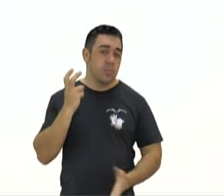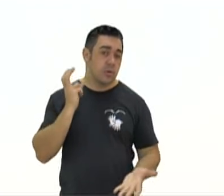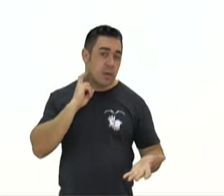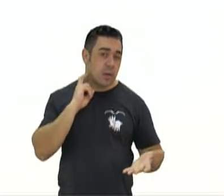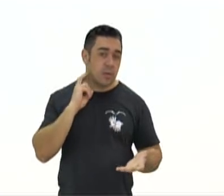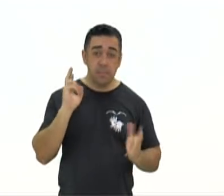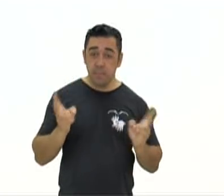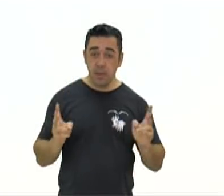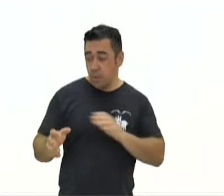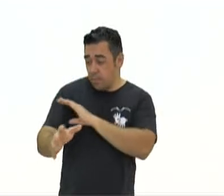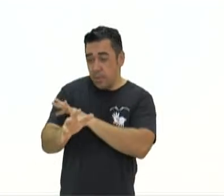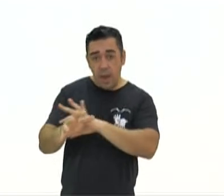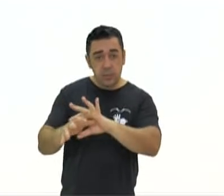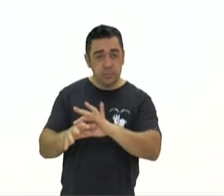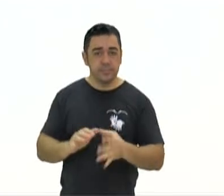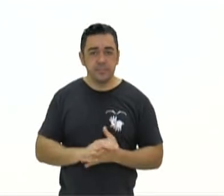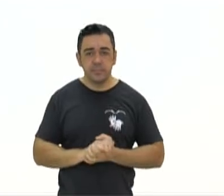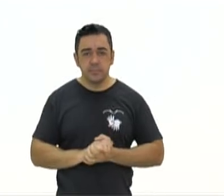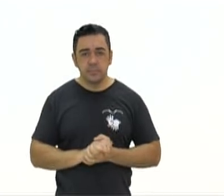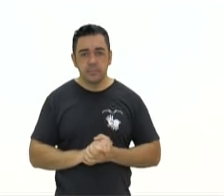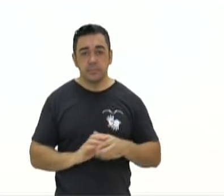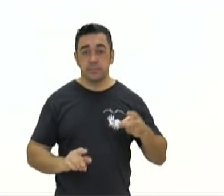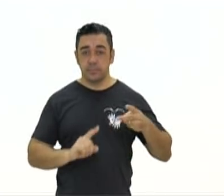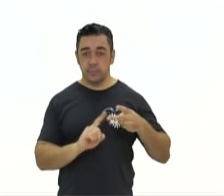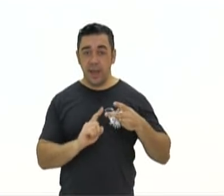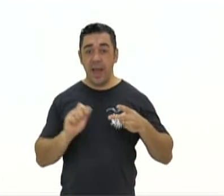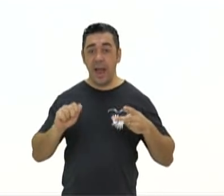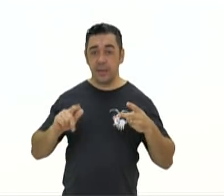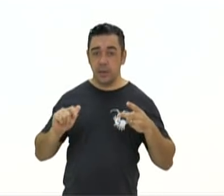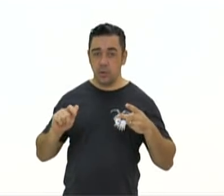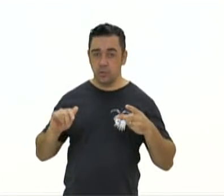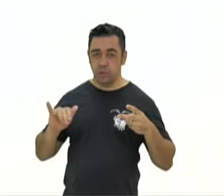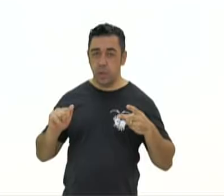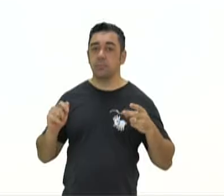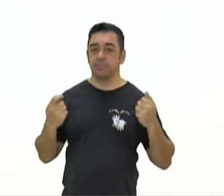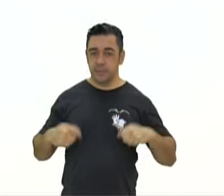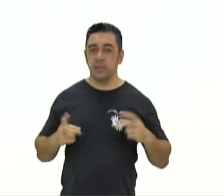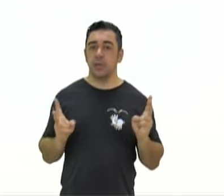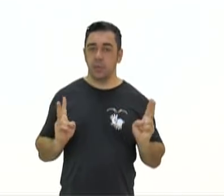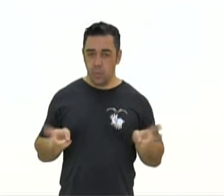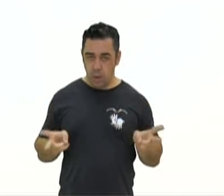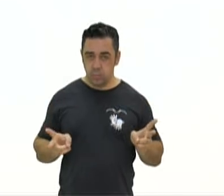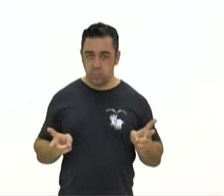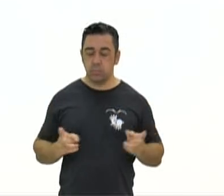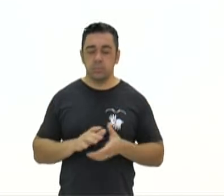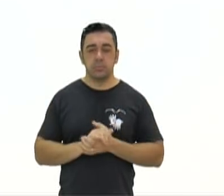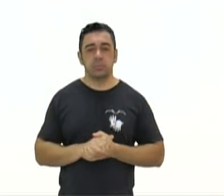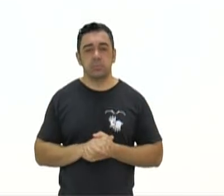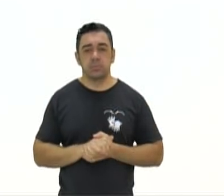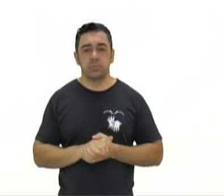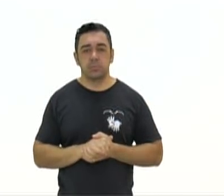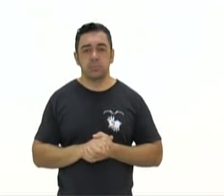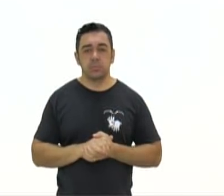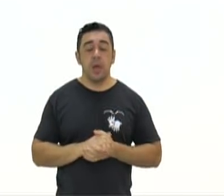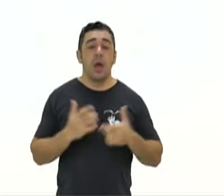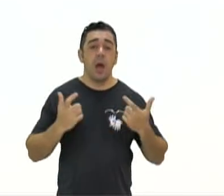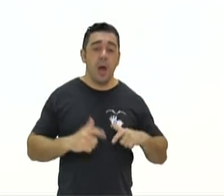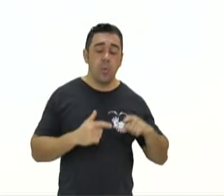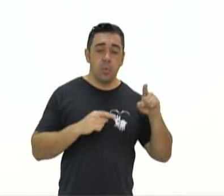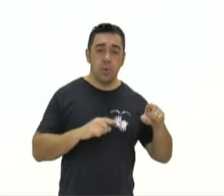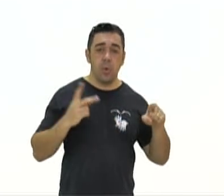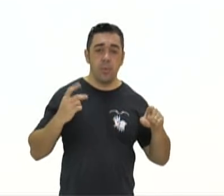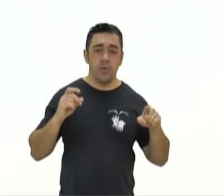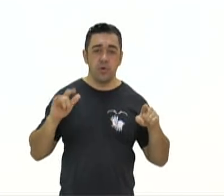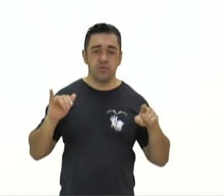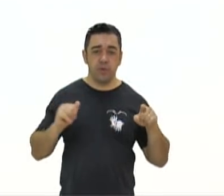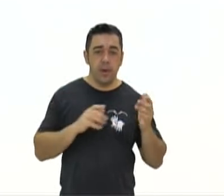morcego, né? No caso da analogia, obrigatoriamente tem que ser igual, tá? A mesma função. Deriva do quê? A homologia, a gente